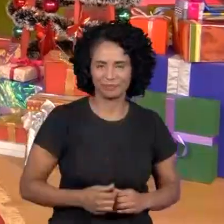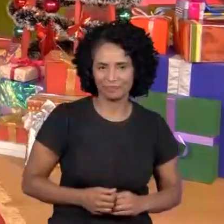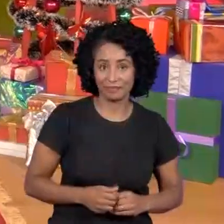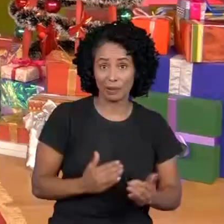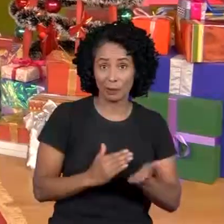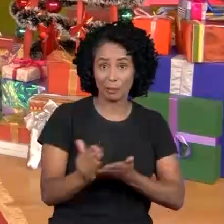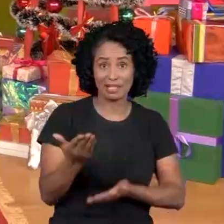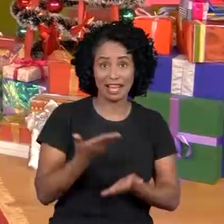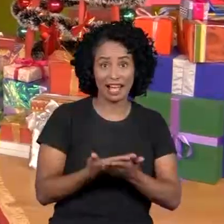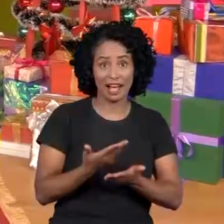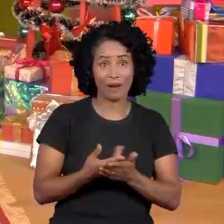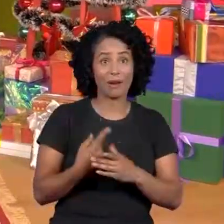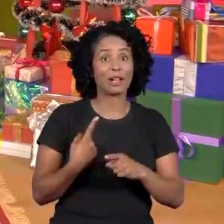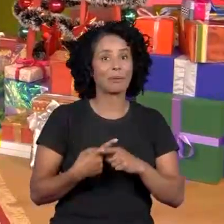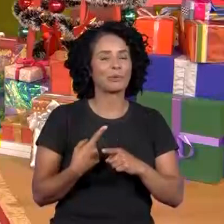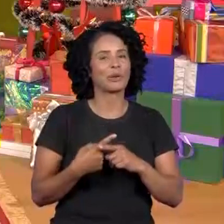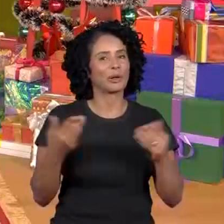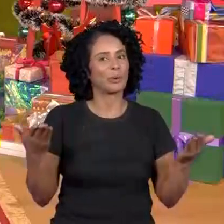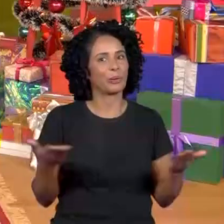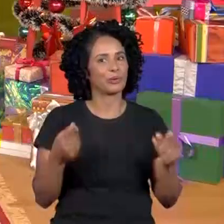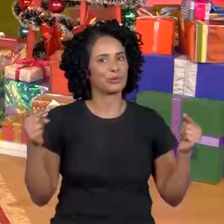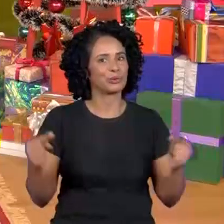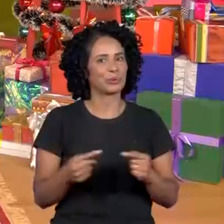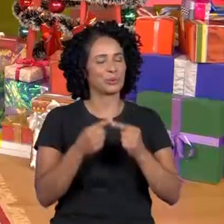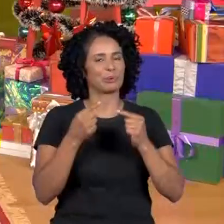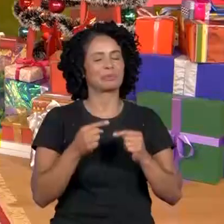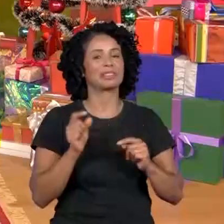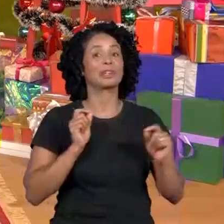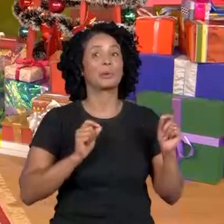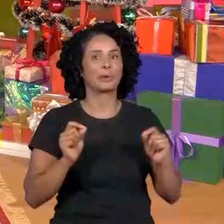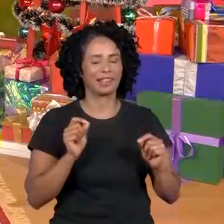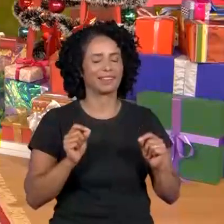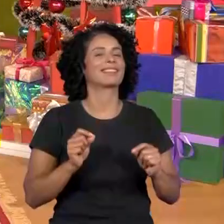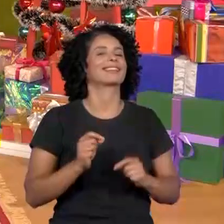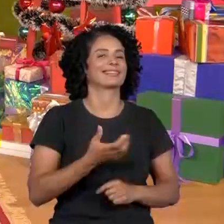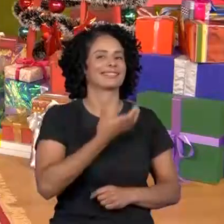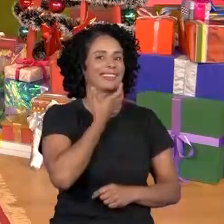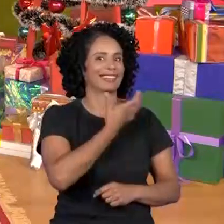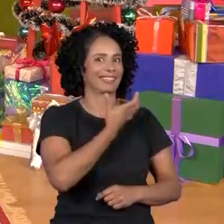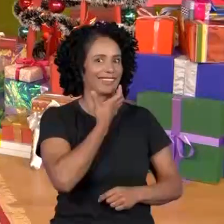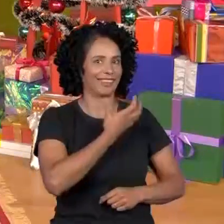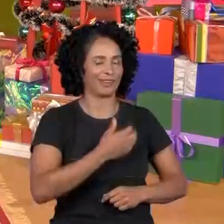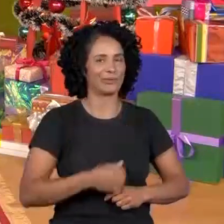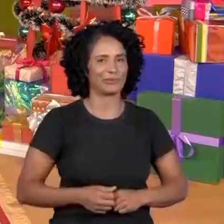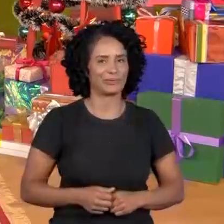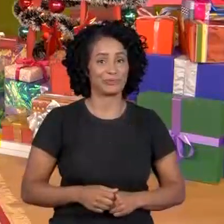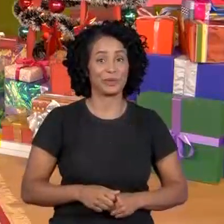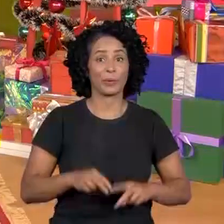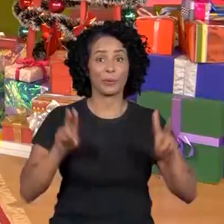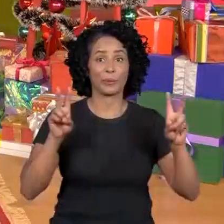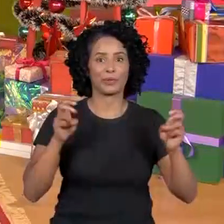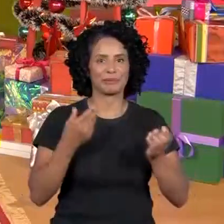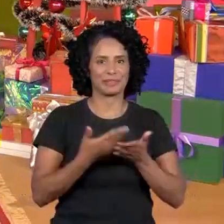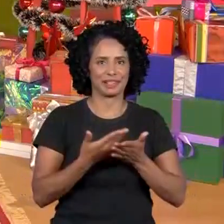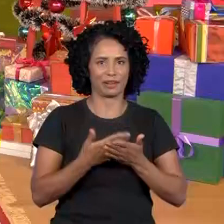aula que hoje tem tudo a ver com o clima natalino. Olha só, o nome da aula de hoje